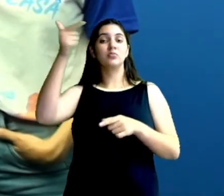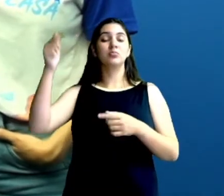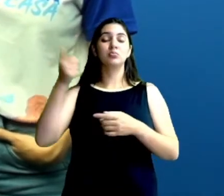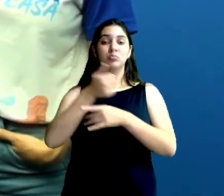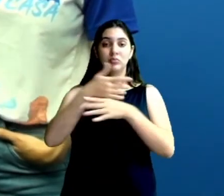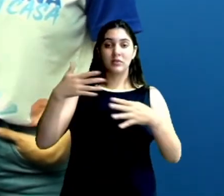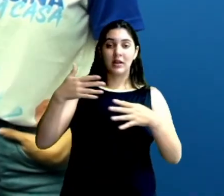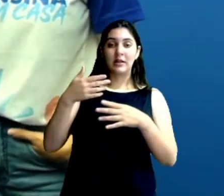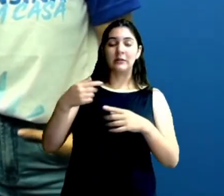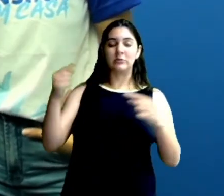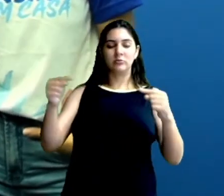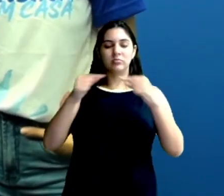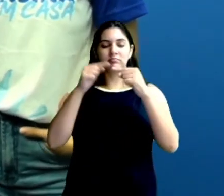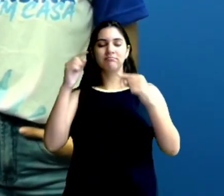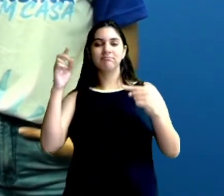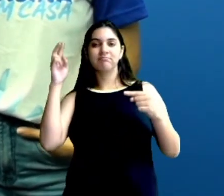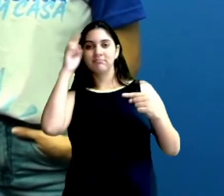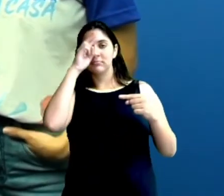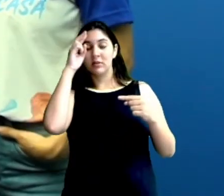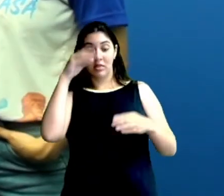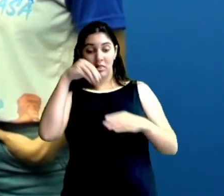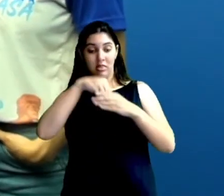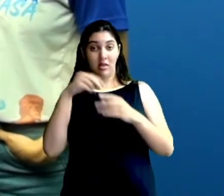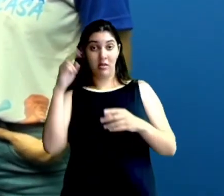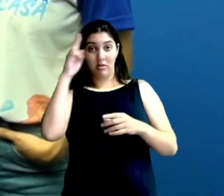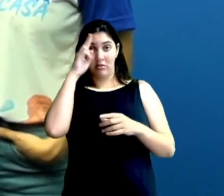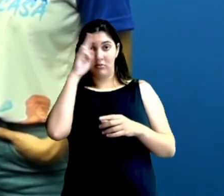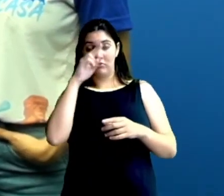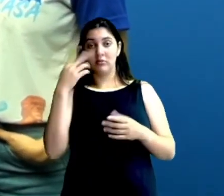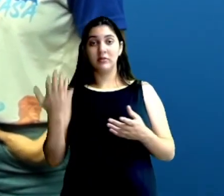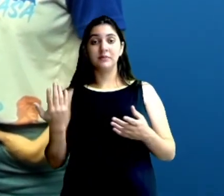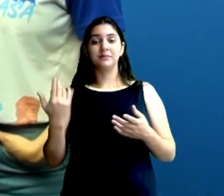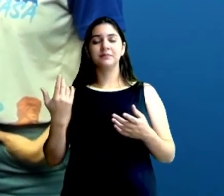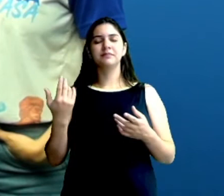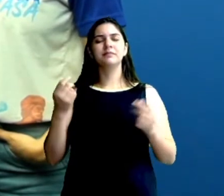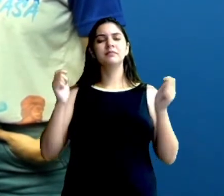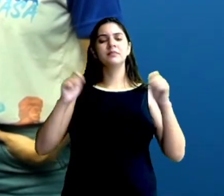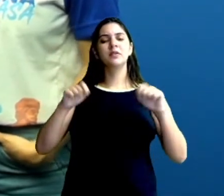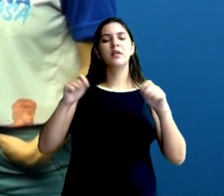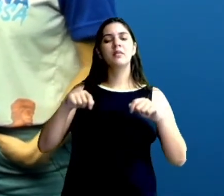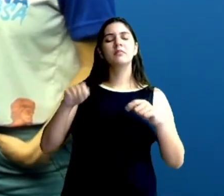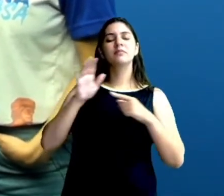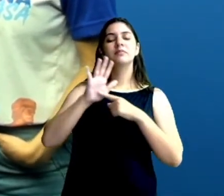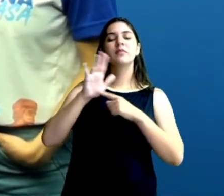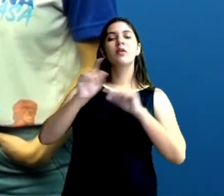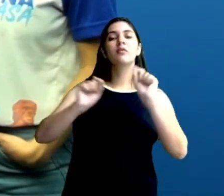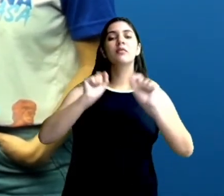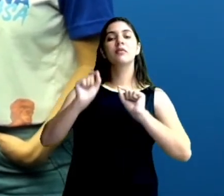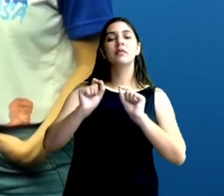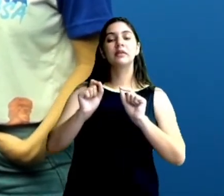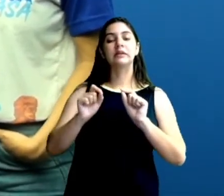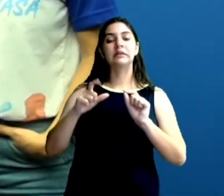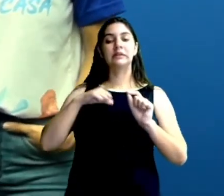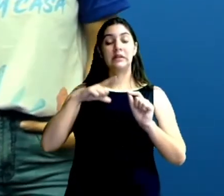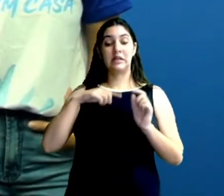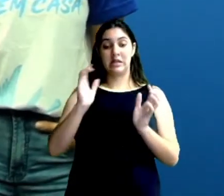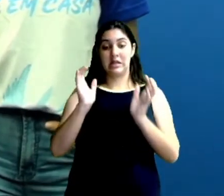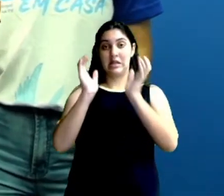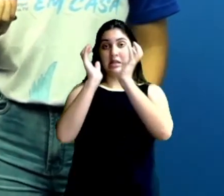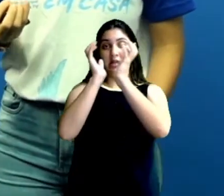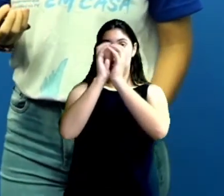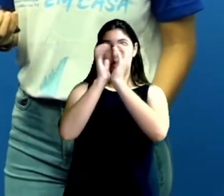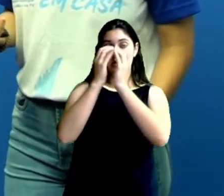de vista histórico, dentro da nossa história, a gente cita muito tanto Recife